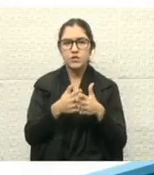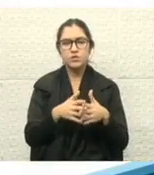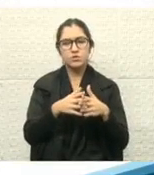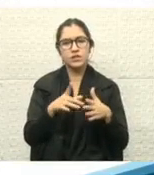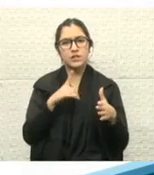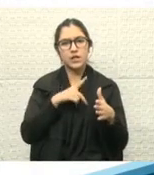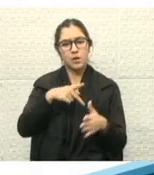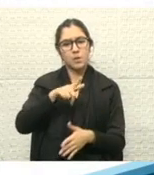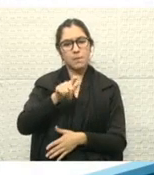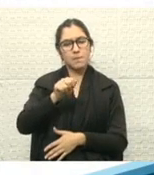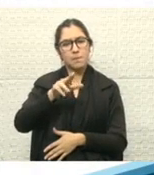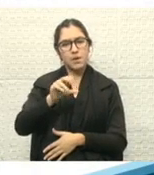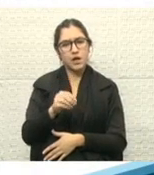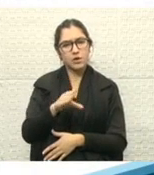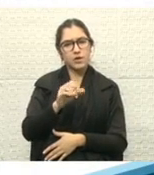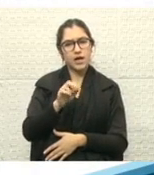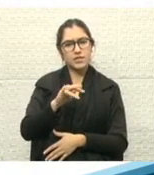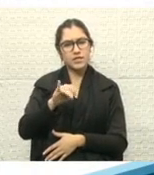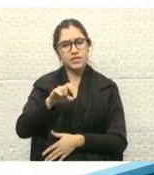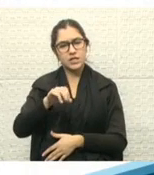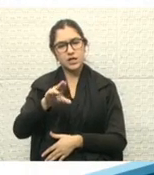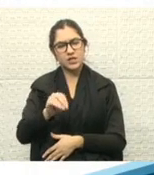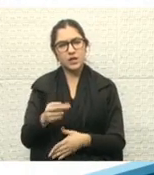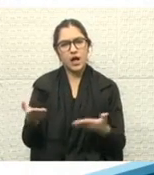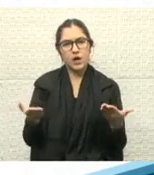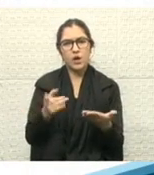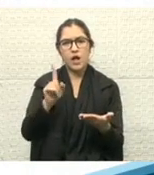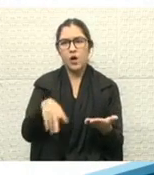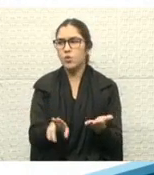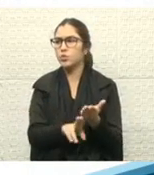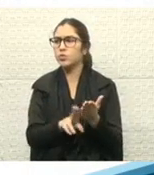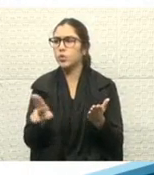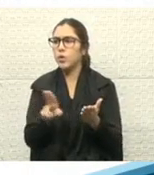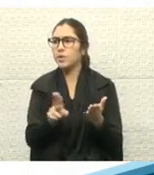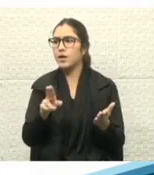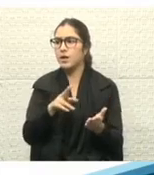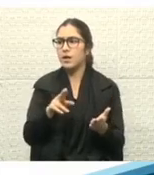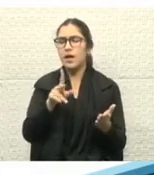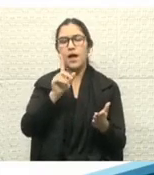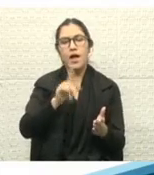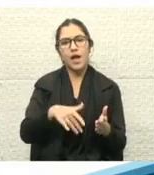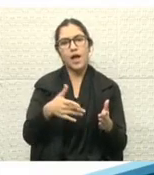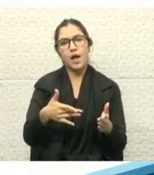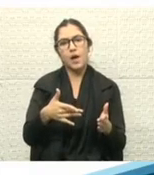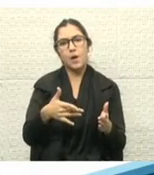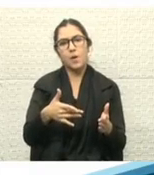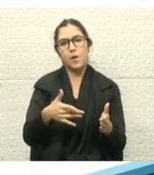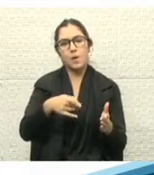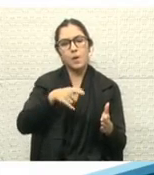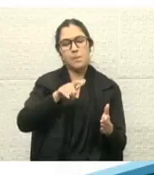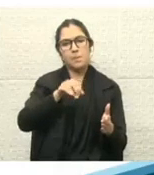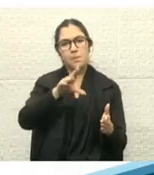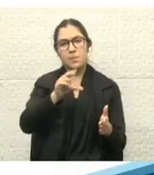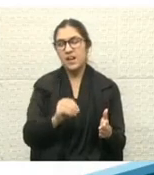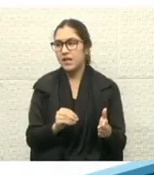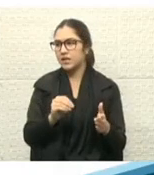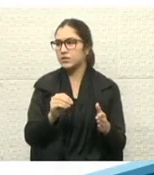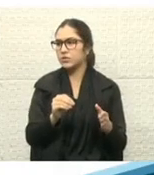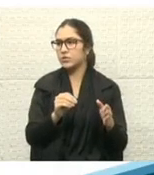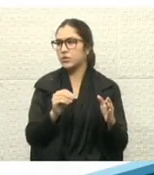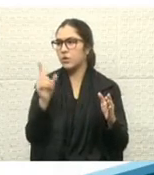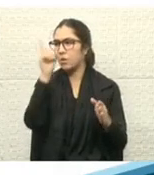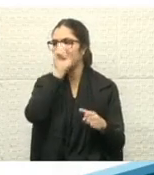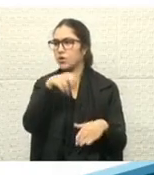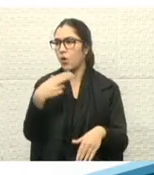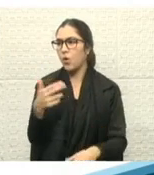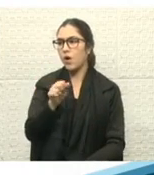plano cartesiano, que no nosso caso agora será chamado de plano complexo ou plano de Argand-Gauss.